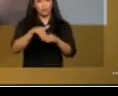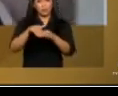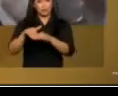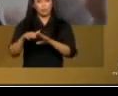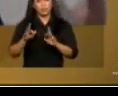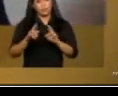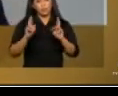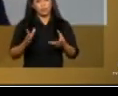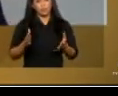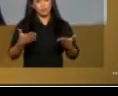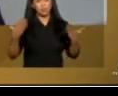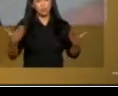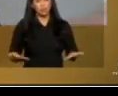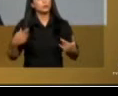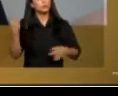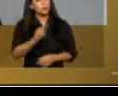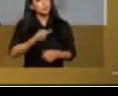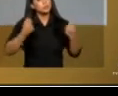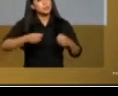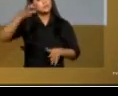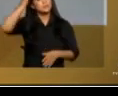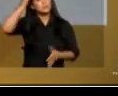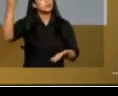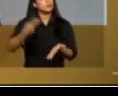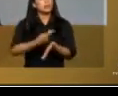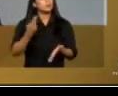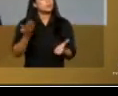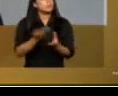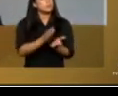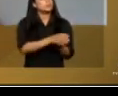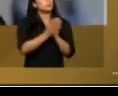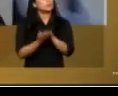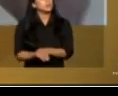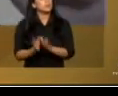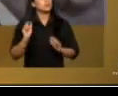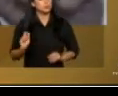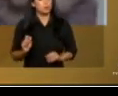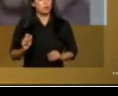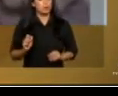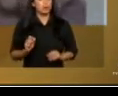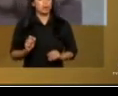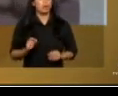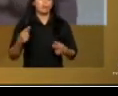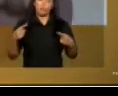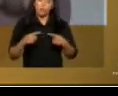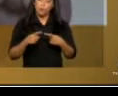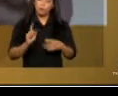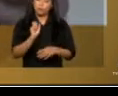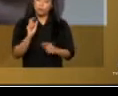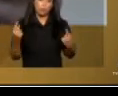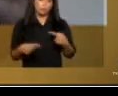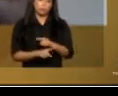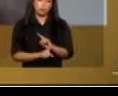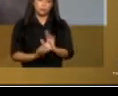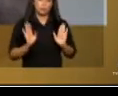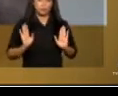nós e a nação tenham clareza do que está ocorrendo neste processo, concordando ou não. A